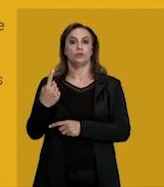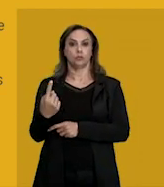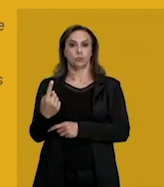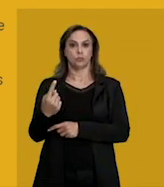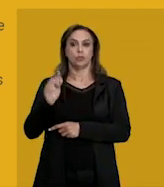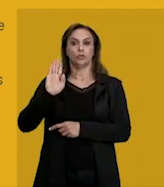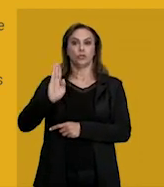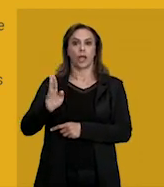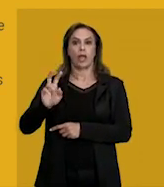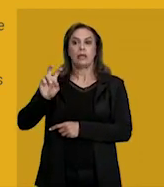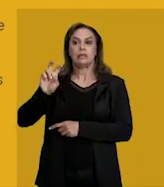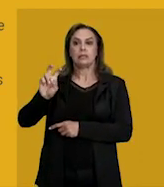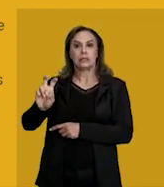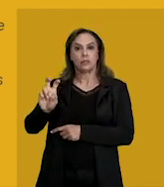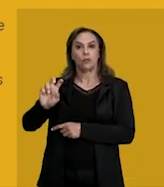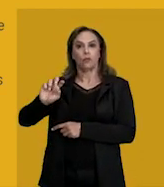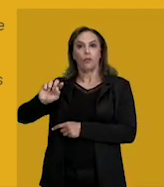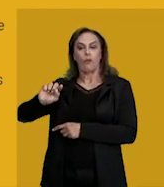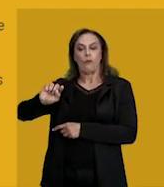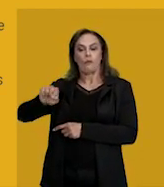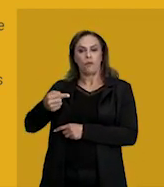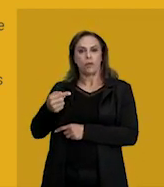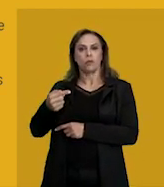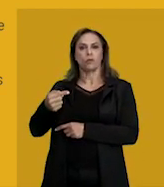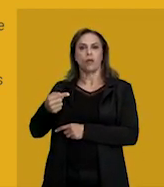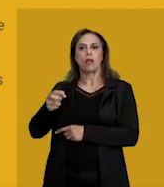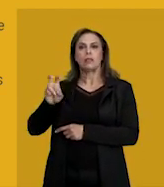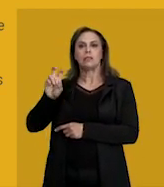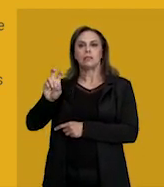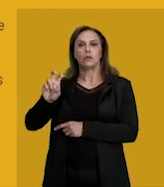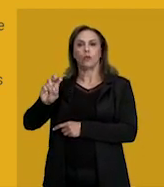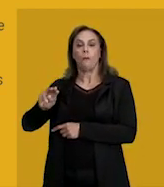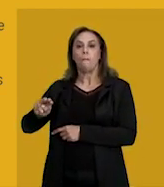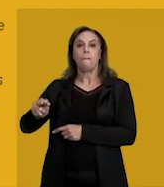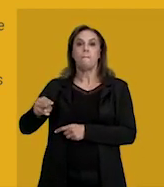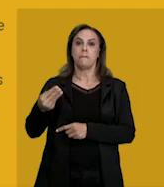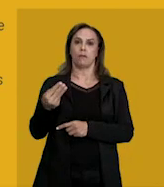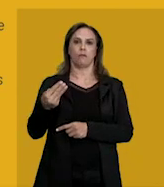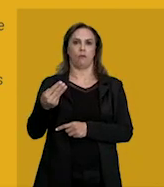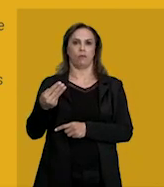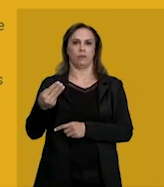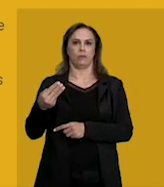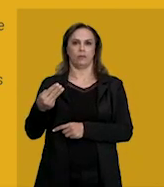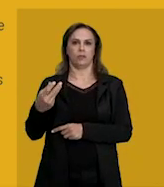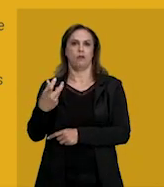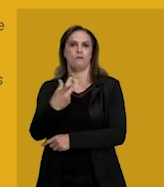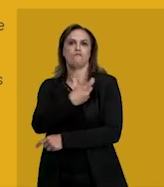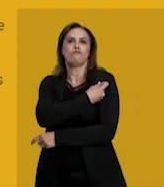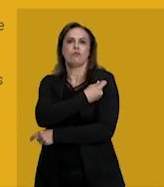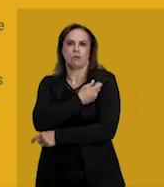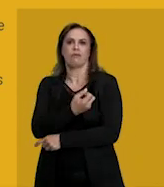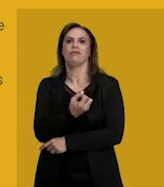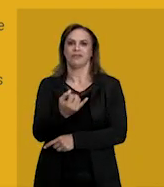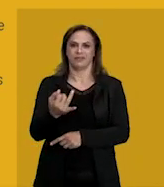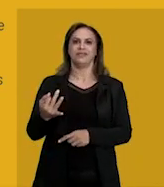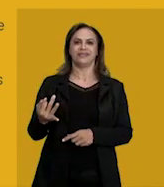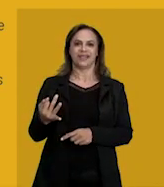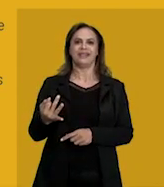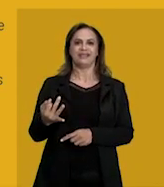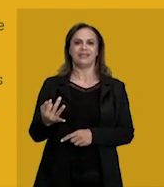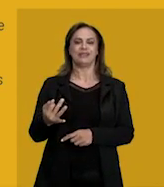aplicadas. 3,4 milhões a primeira dose e 2,1 milhões a segunda dose. Bom,